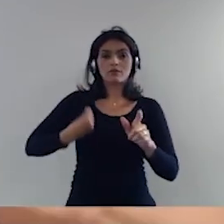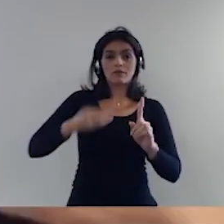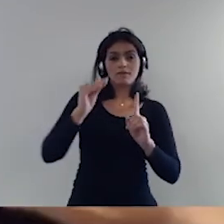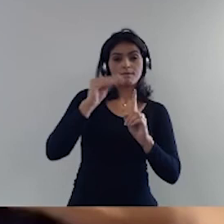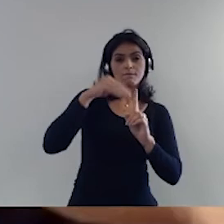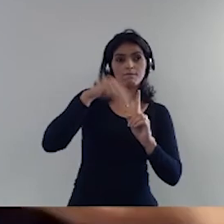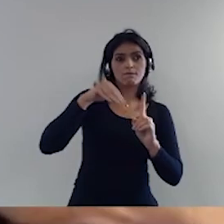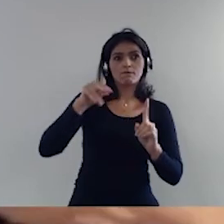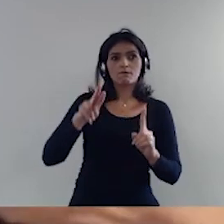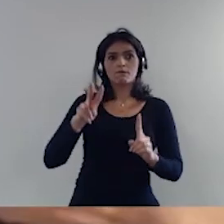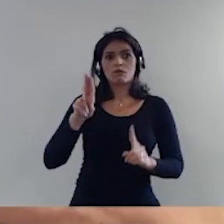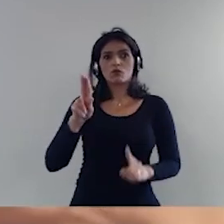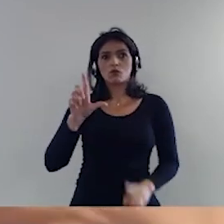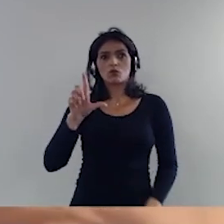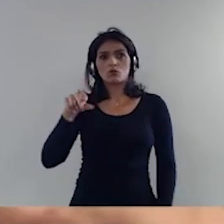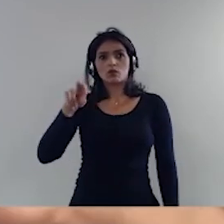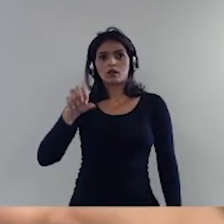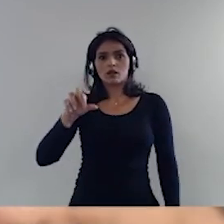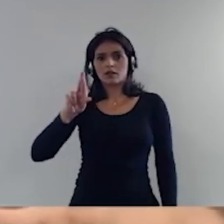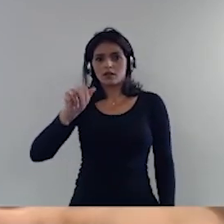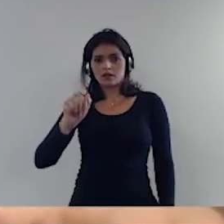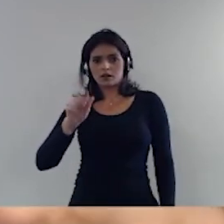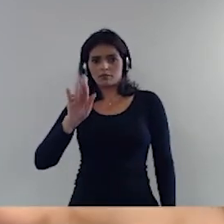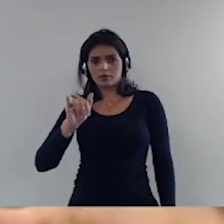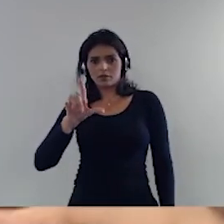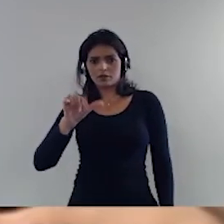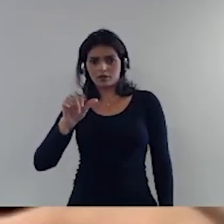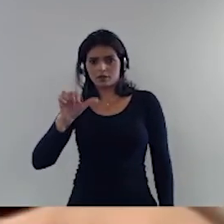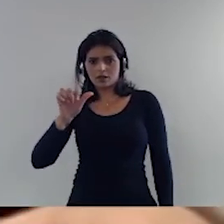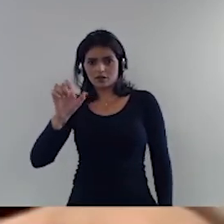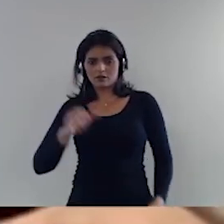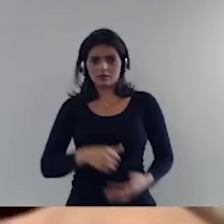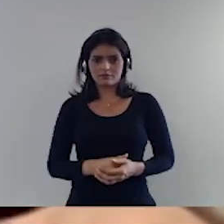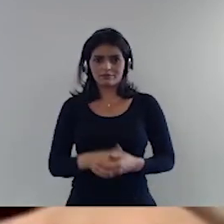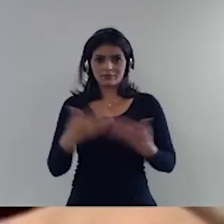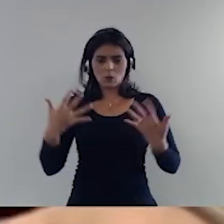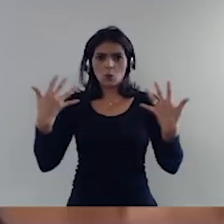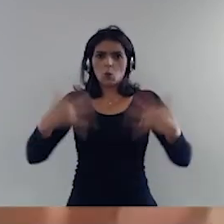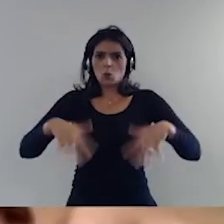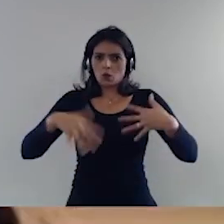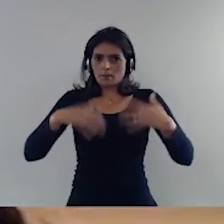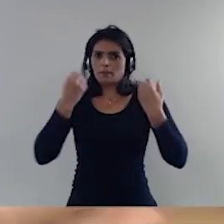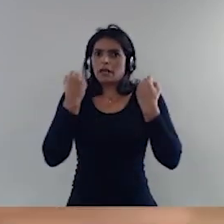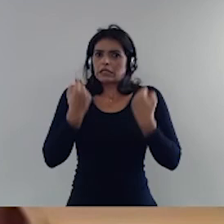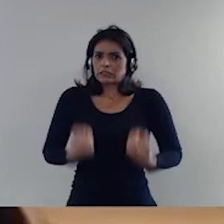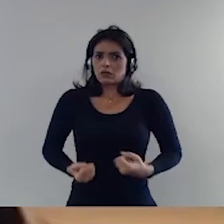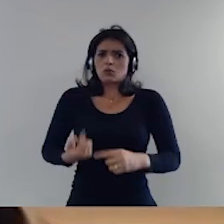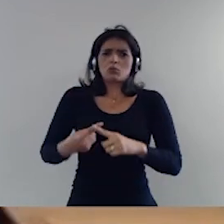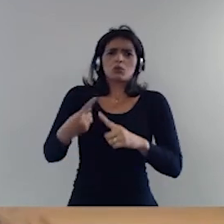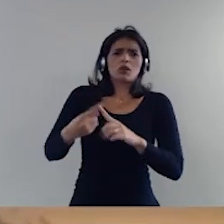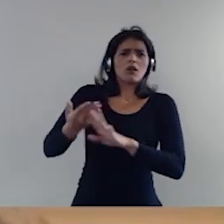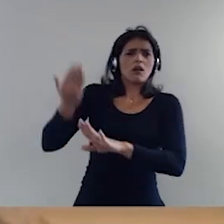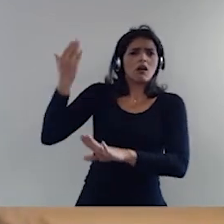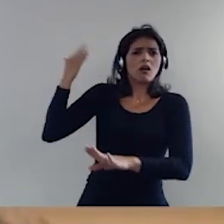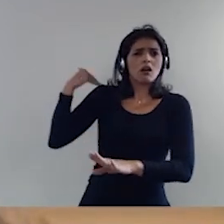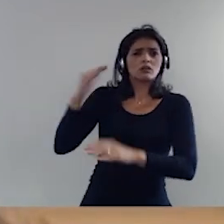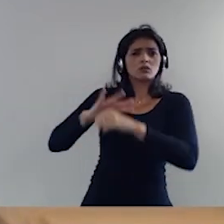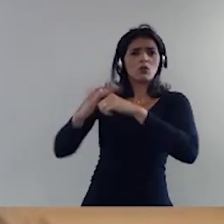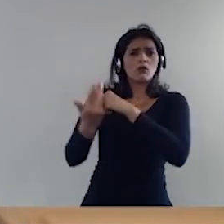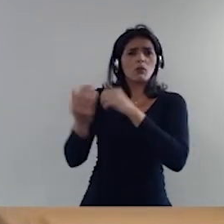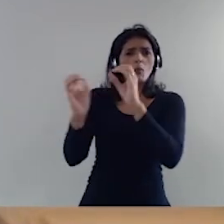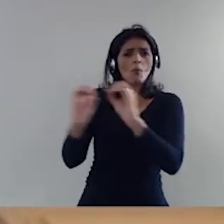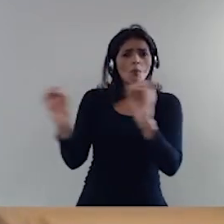imensa pressão sobre o Tesouro em um momento em que nós já tínhamos números